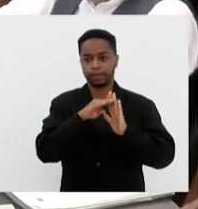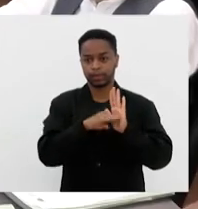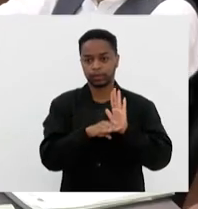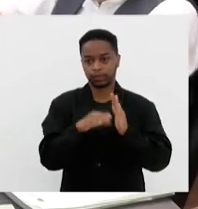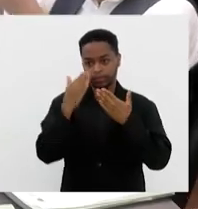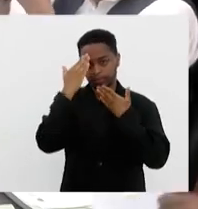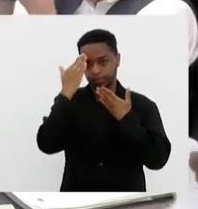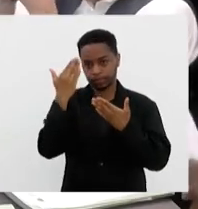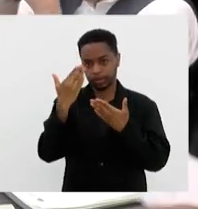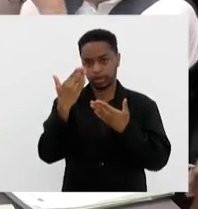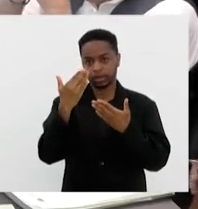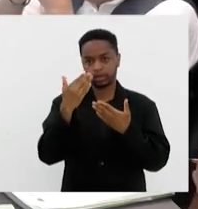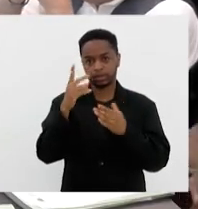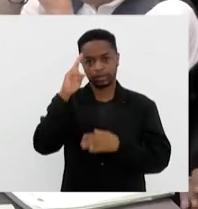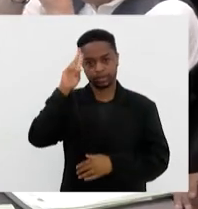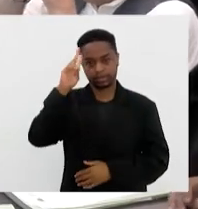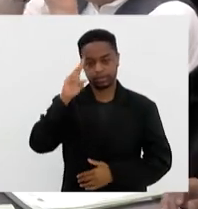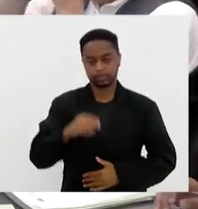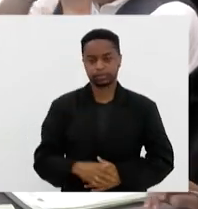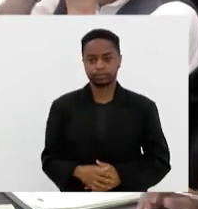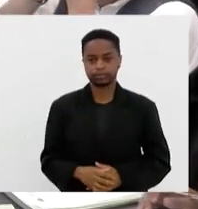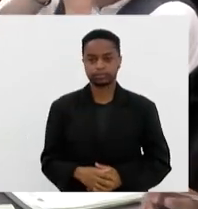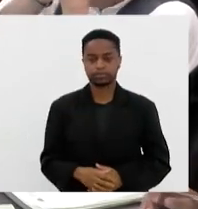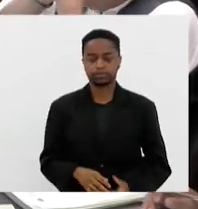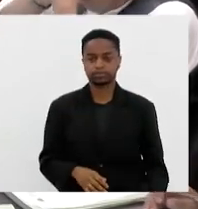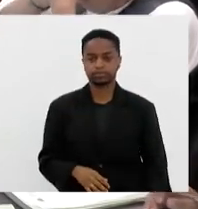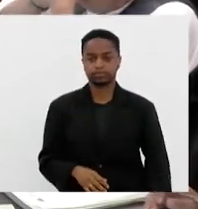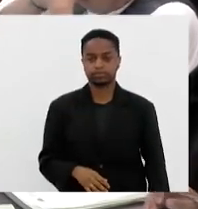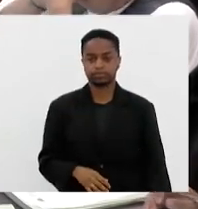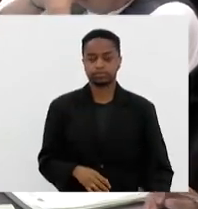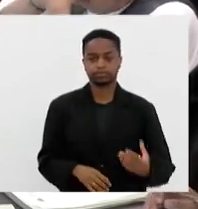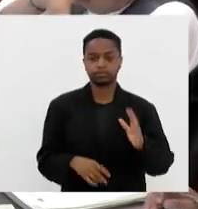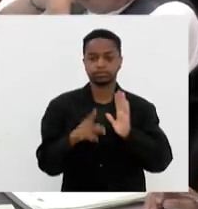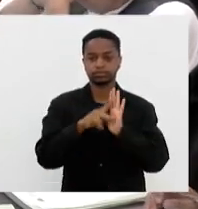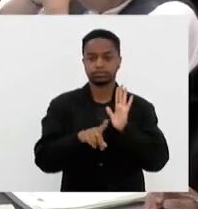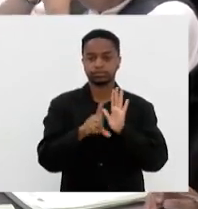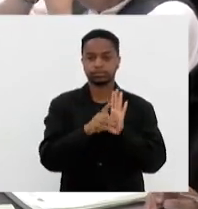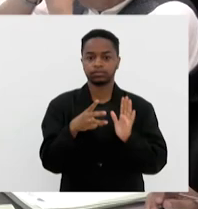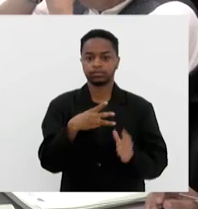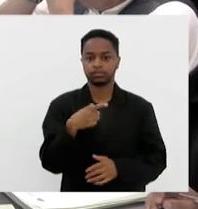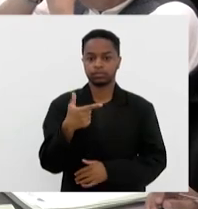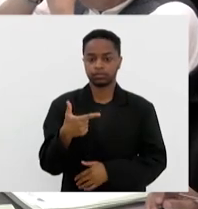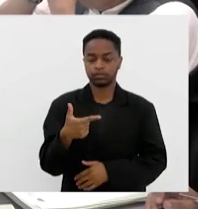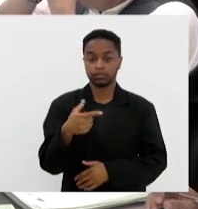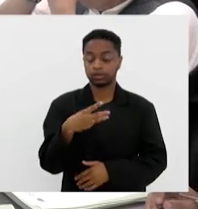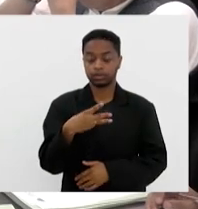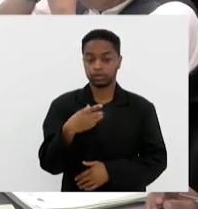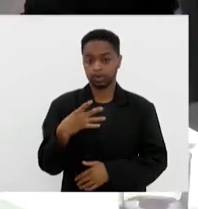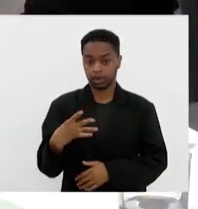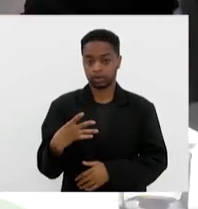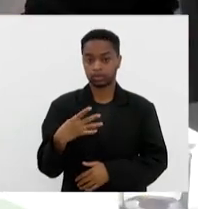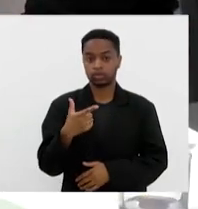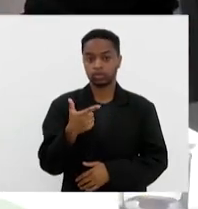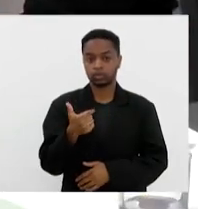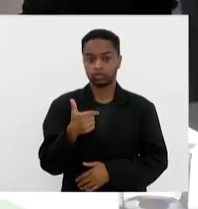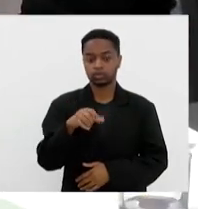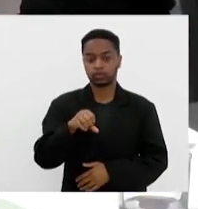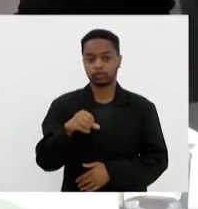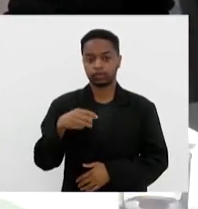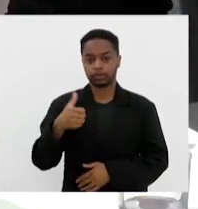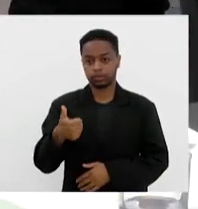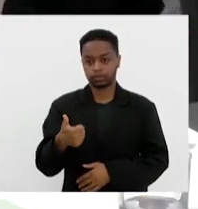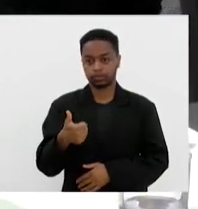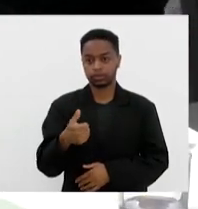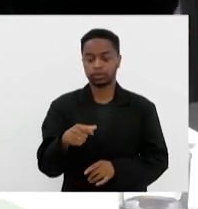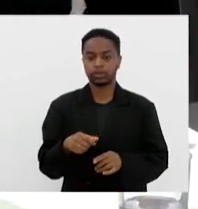Obrigado pela lembrança. 34 da pauta, o PL 1291 de 23, de autoria dos deputados Rosenberg Reis e